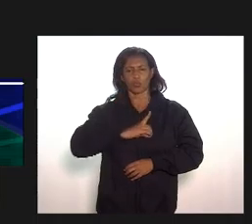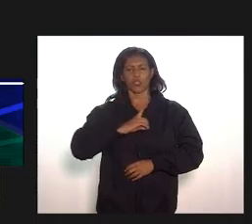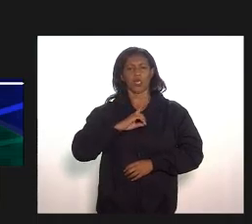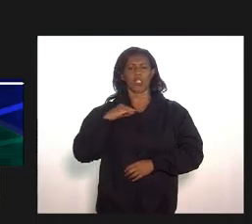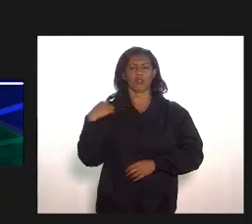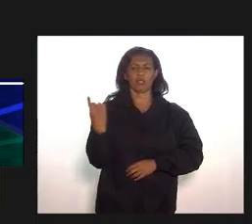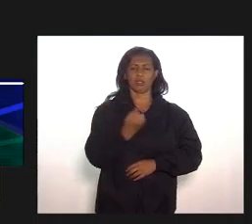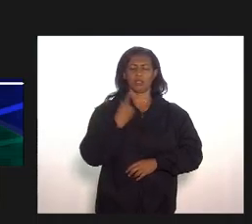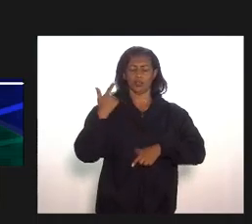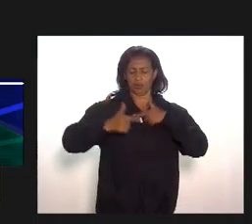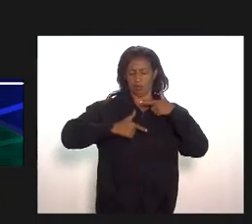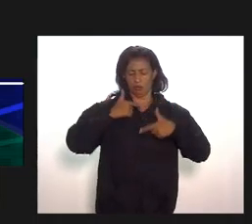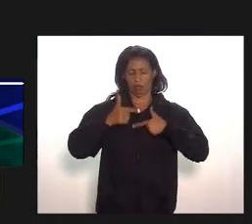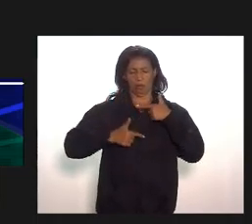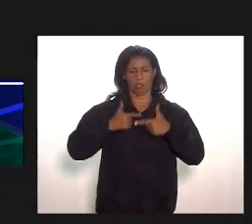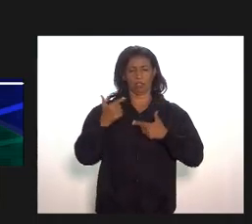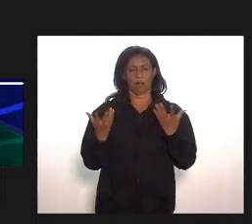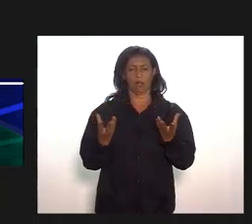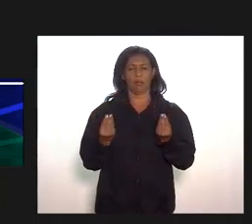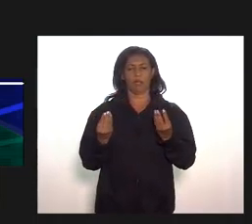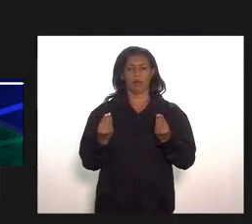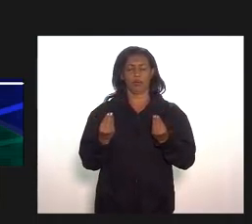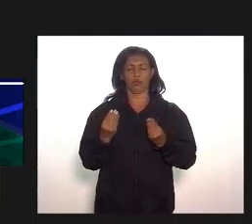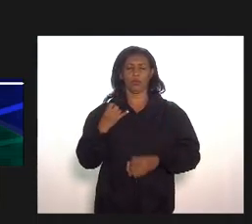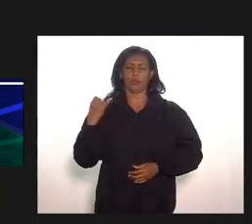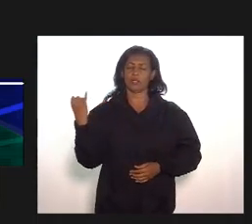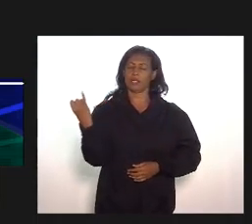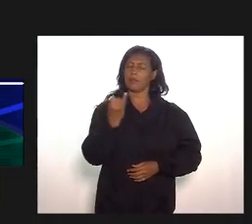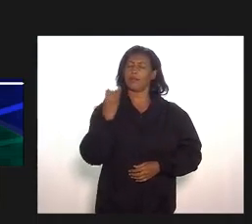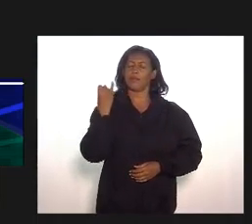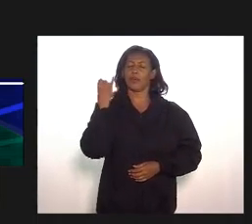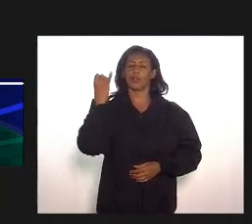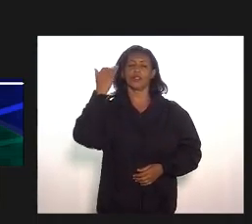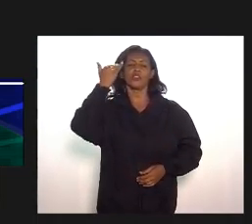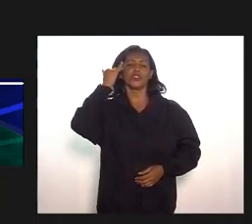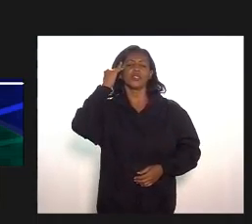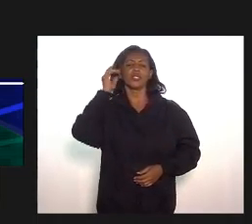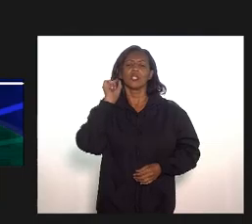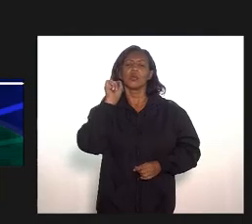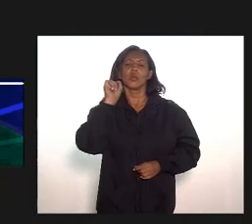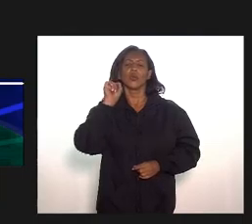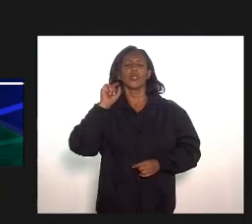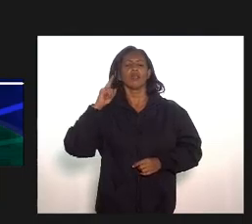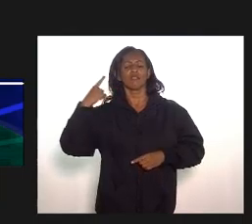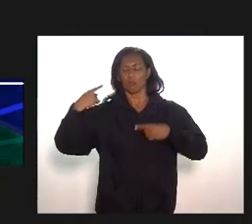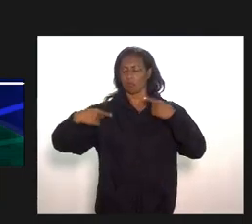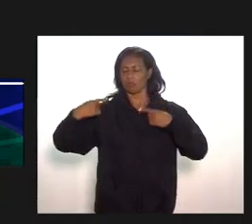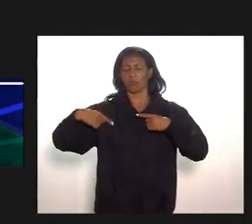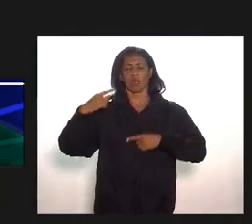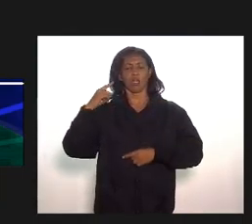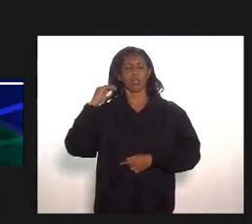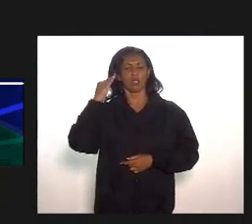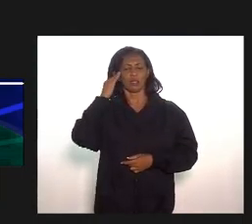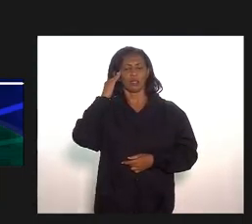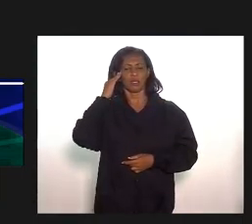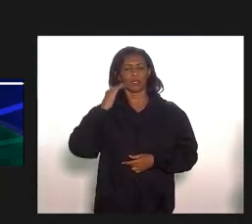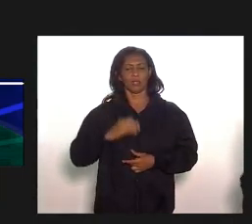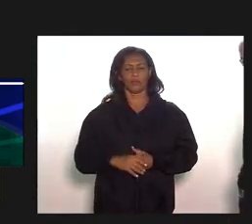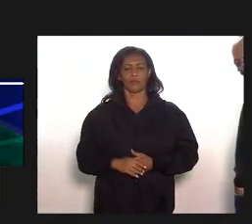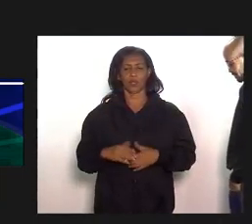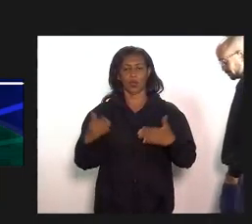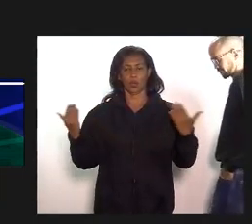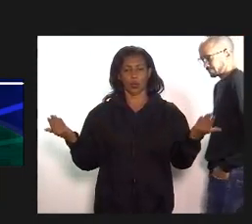e trabalha muito. Mas é importante a gente tentar entender o que está se discutindo. A gente